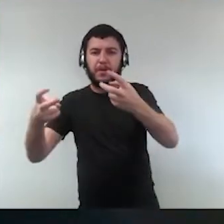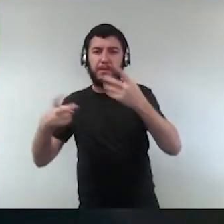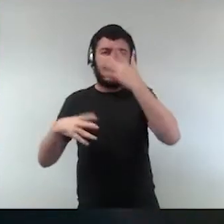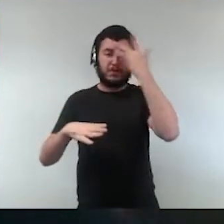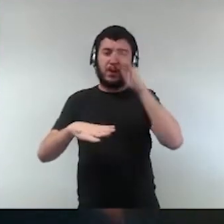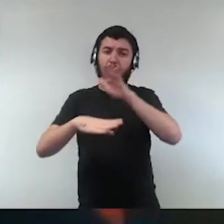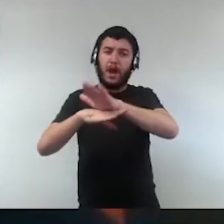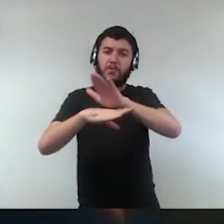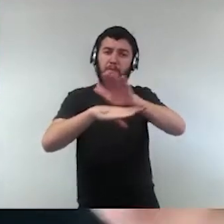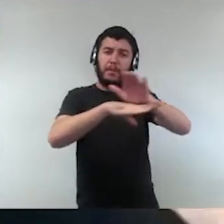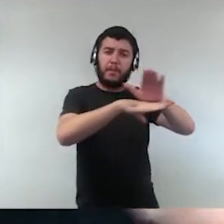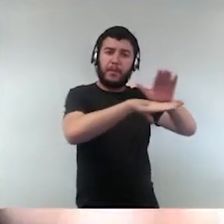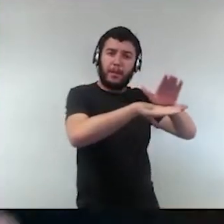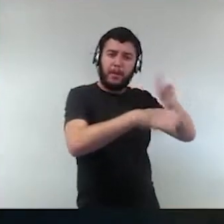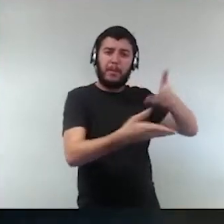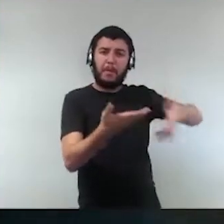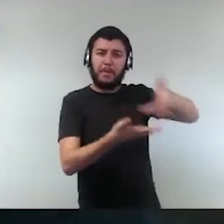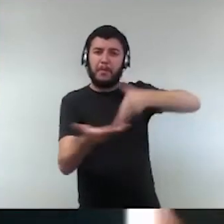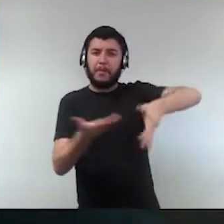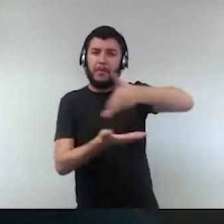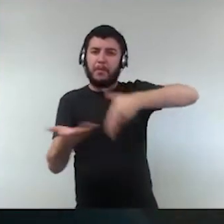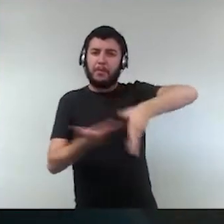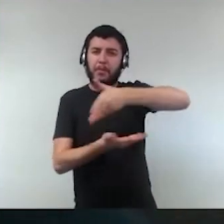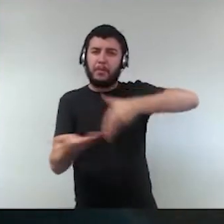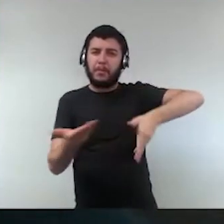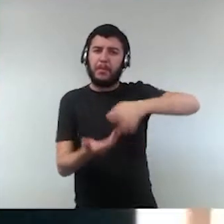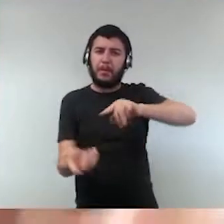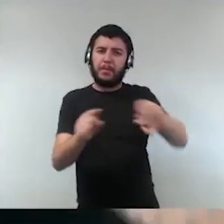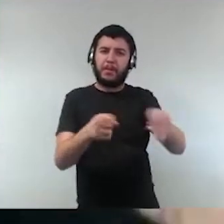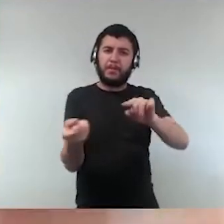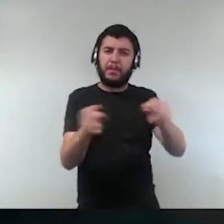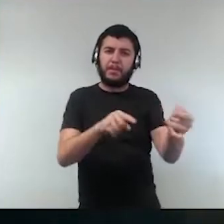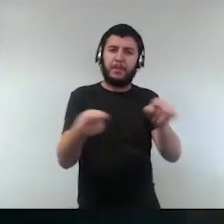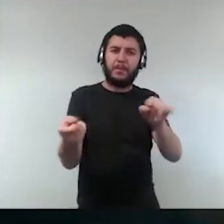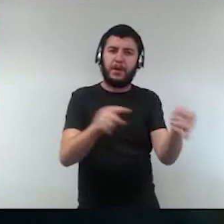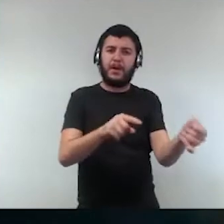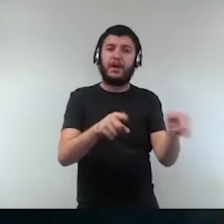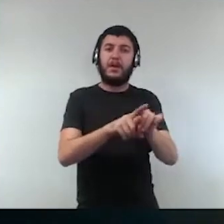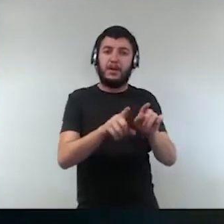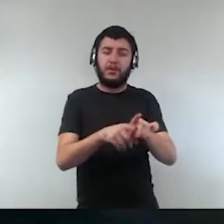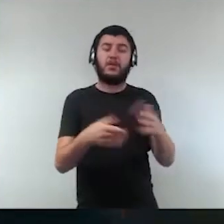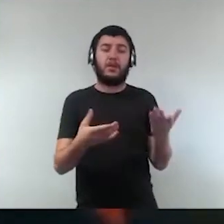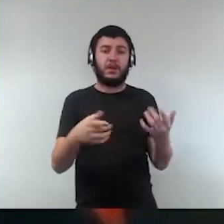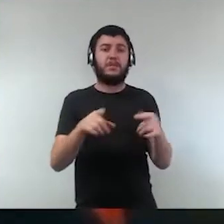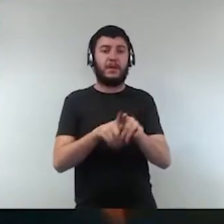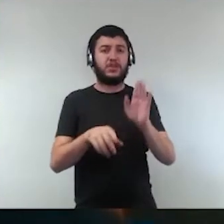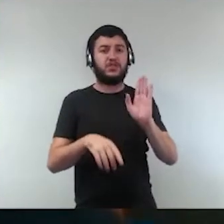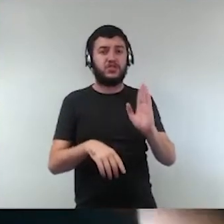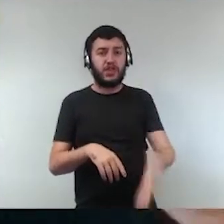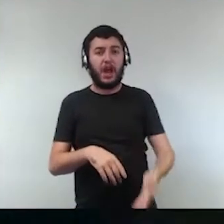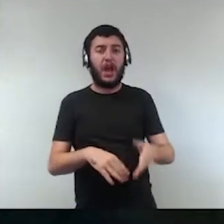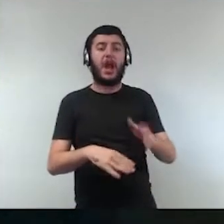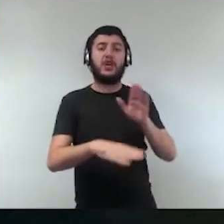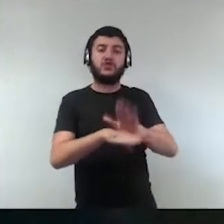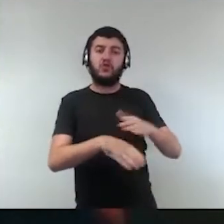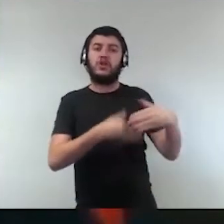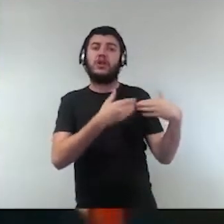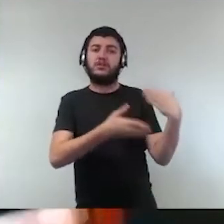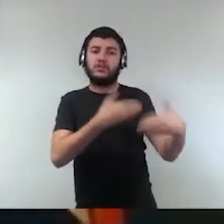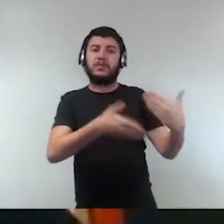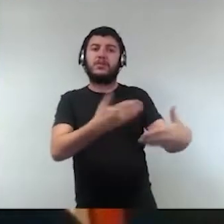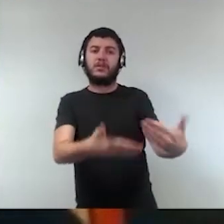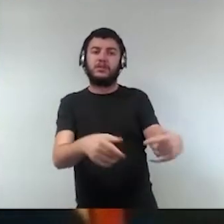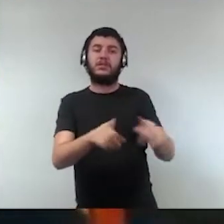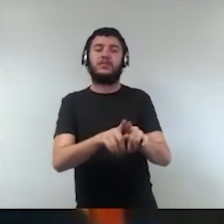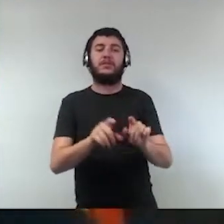variadas maneiras. Isso, evidentemente, repercute no processo e estimula a solução por autocomposição. Então, se nós temos